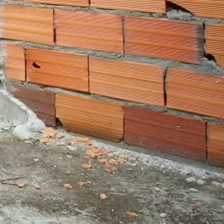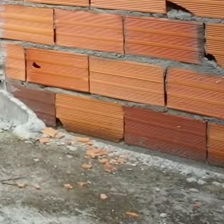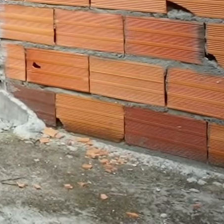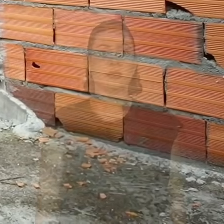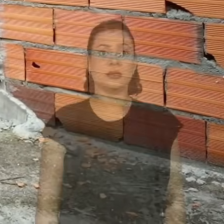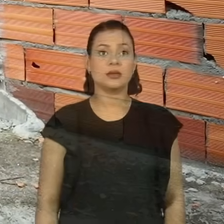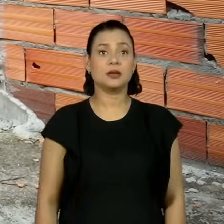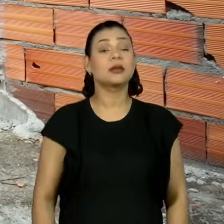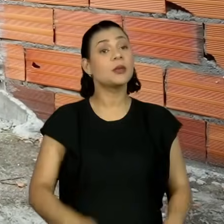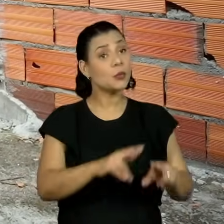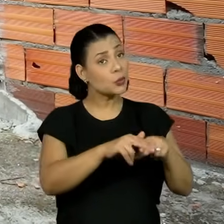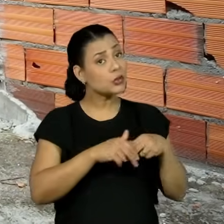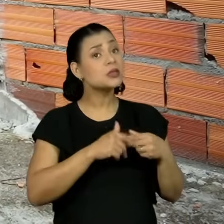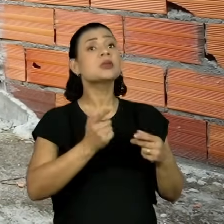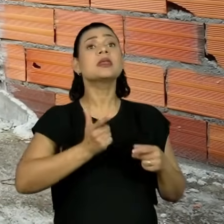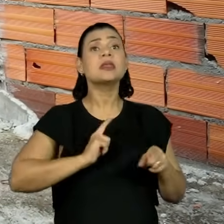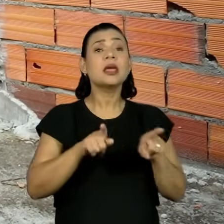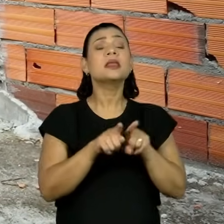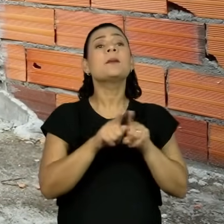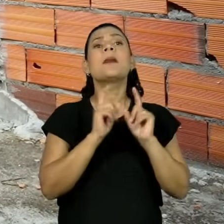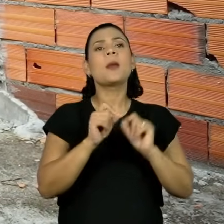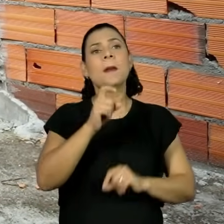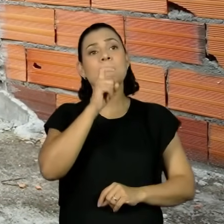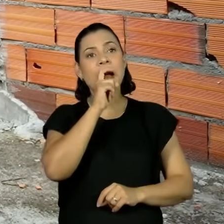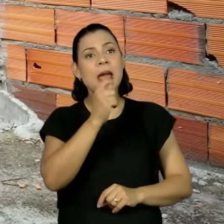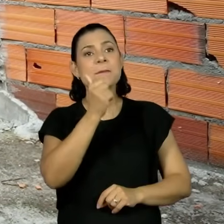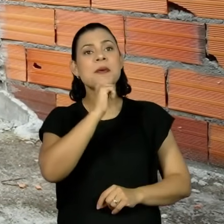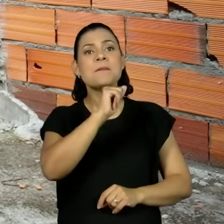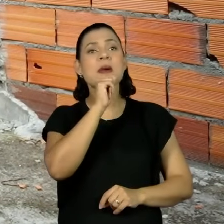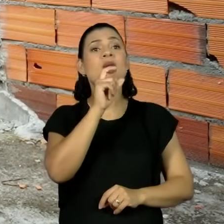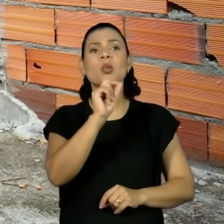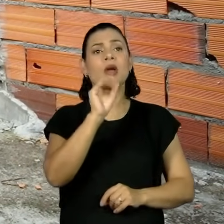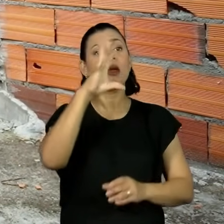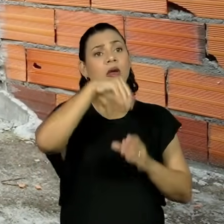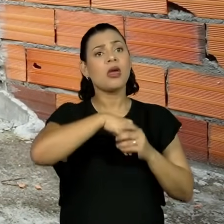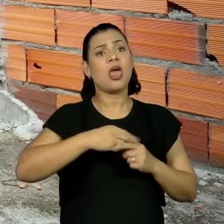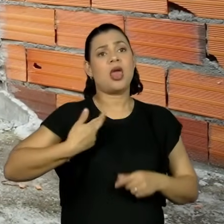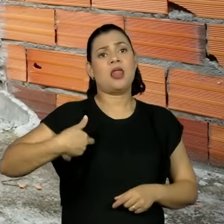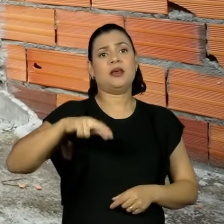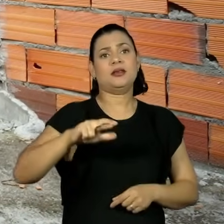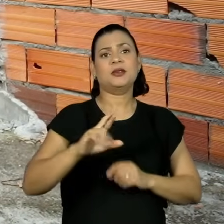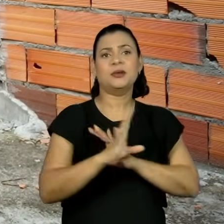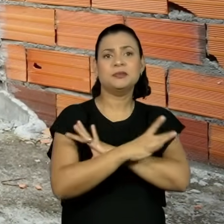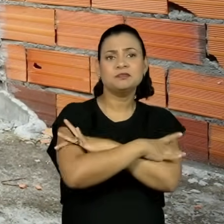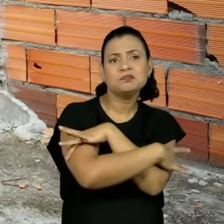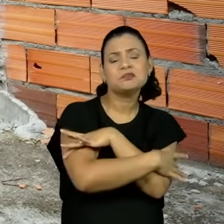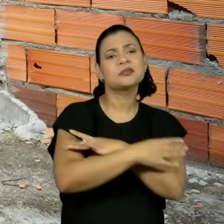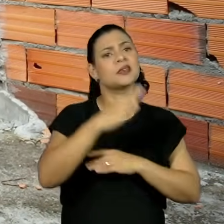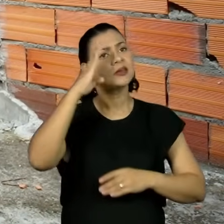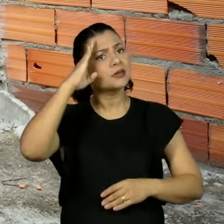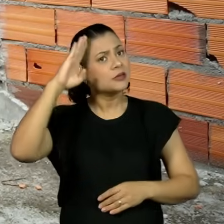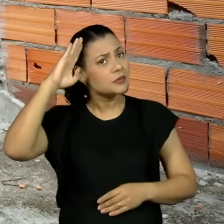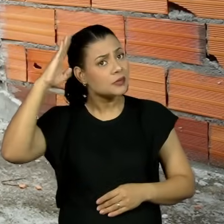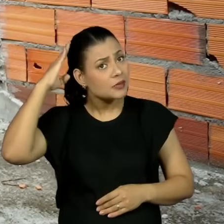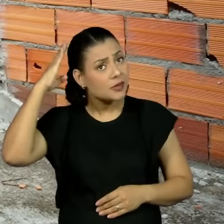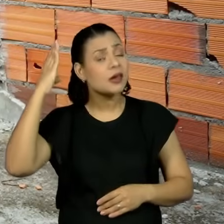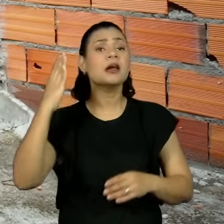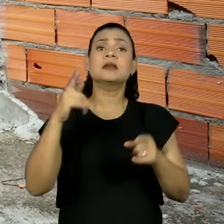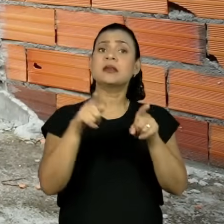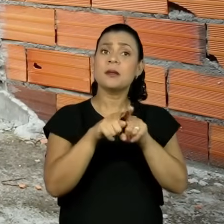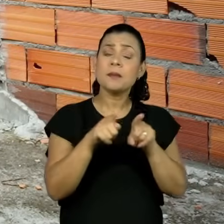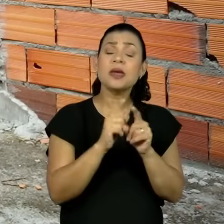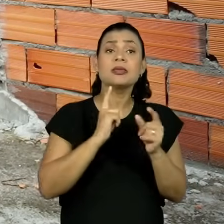E por aí vai, as mães de santo, os pais de santo. Então, tem muita gente pensando, falando, denunciando